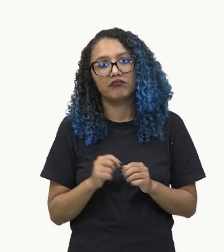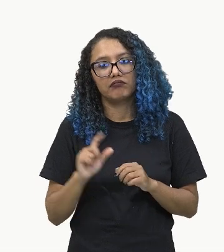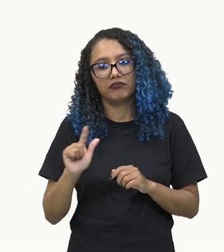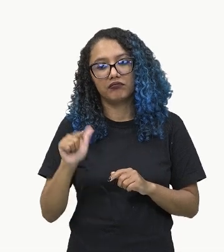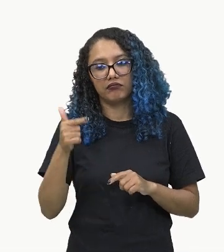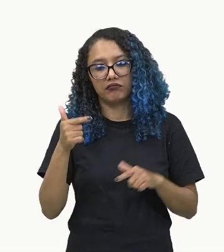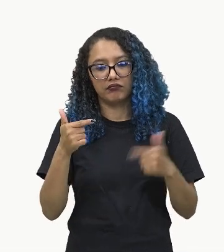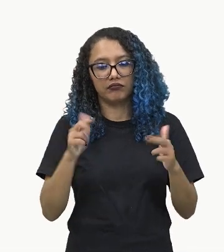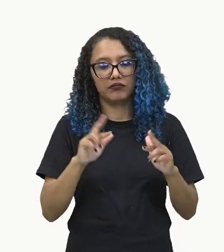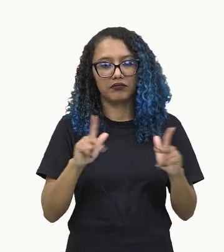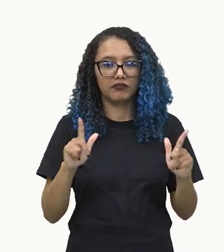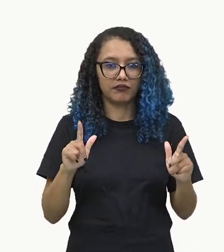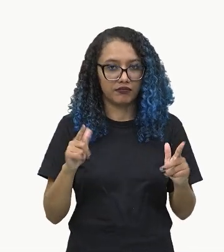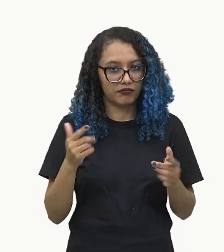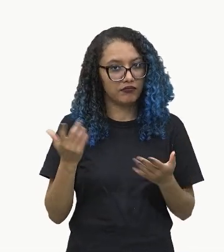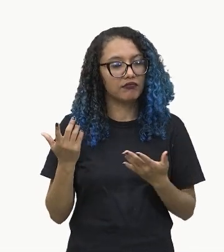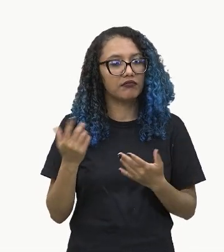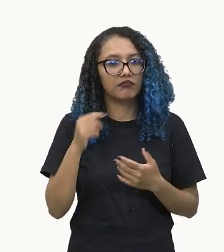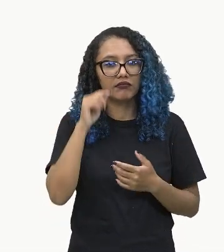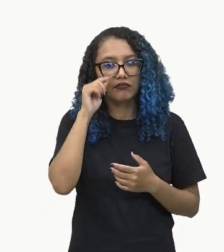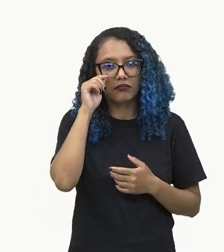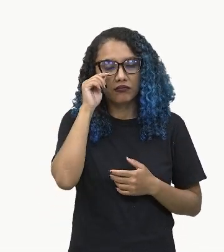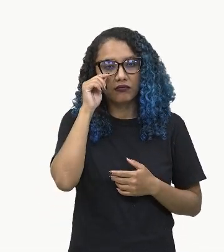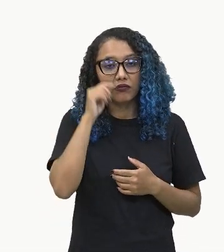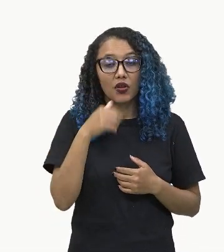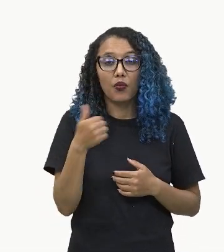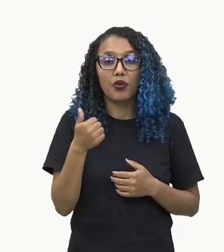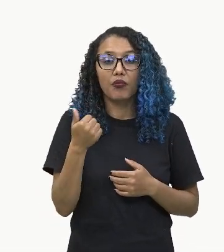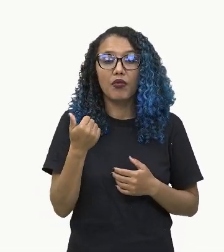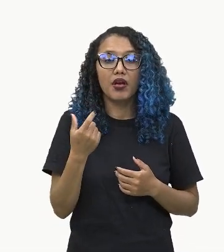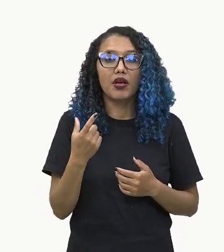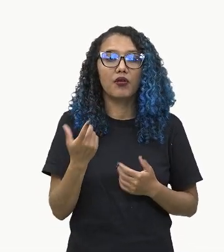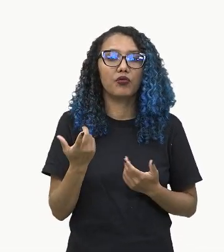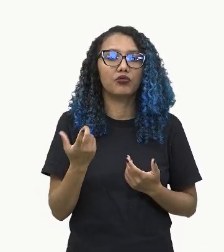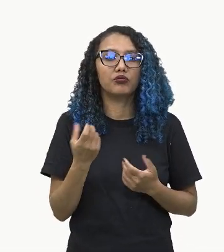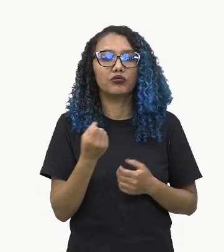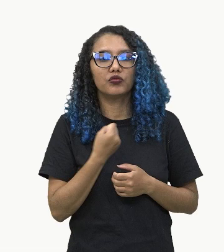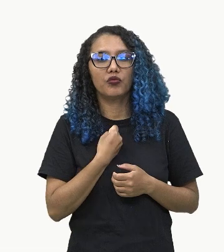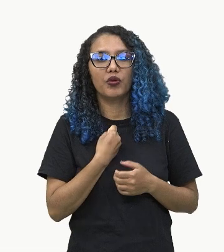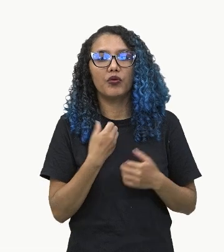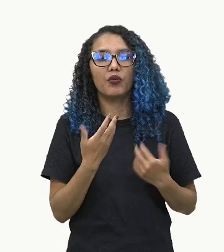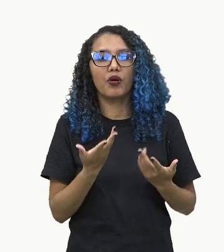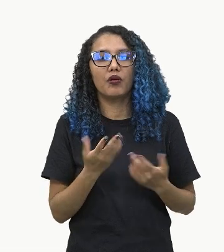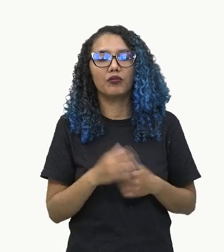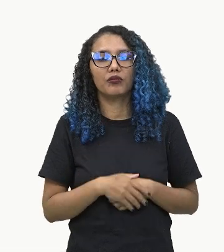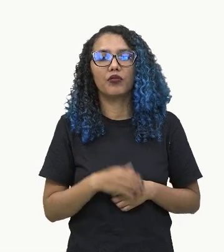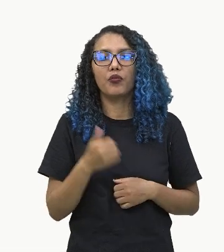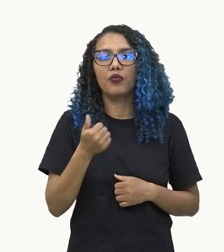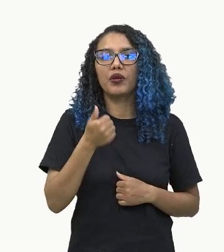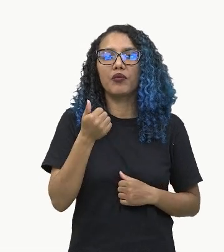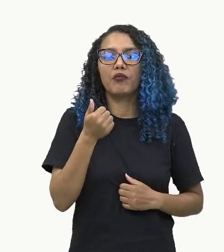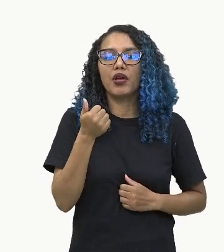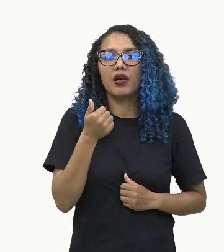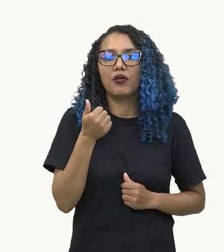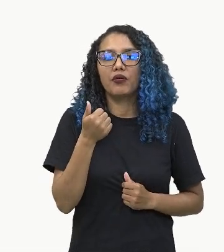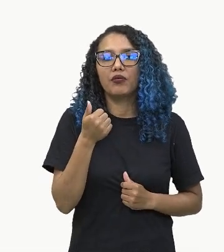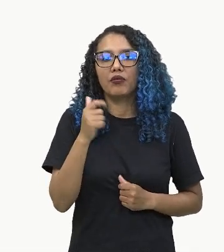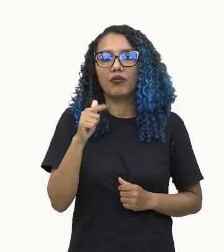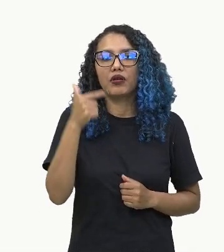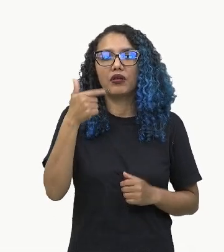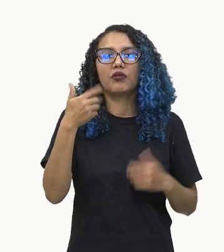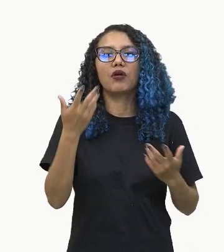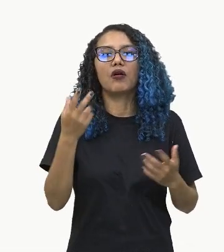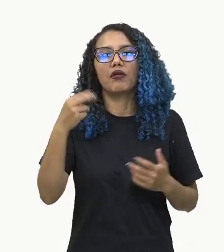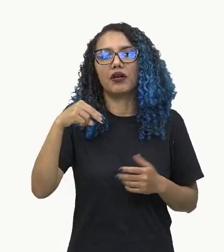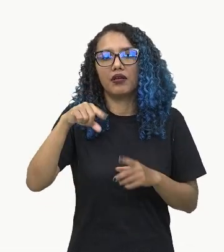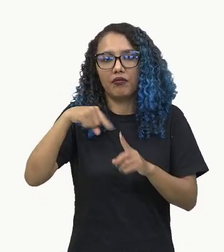Professor, quem é agora o meu primeiro termo? Quem é que está elevado ao quadrado aqui? É o n mais